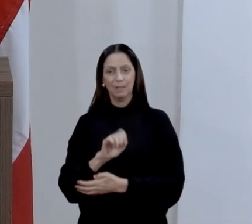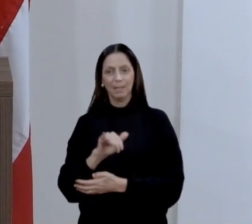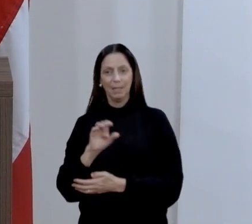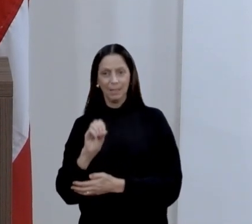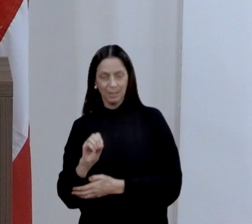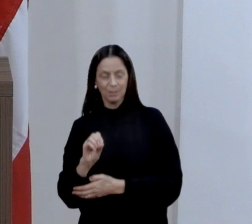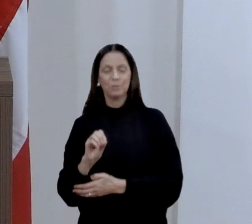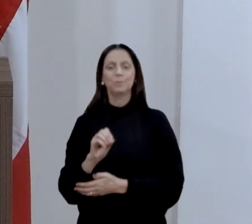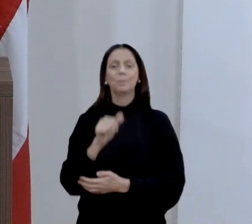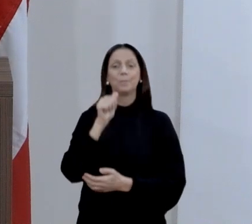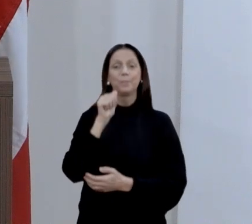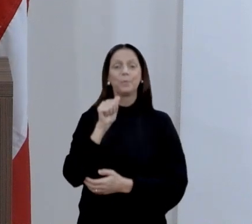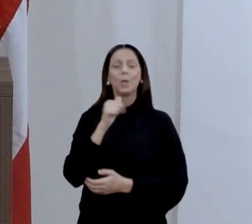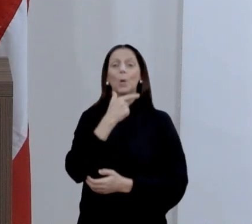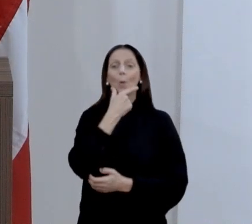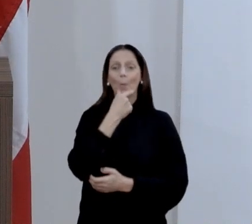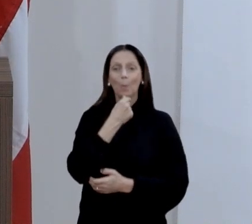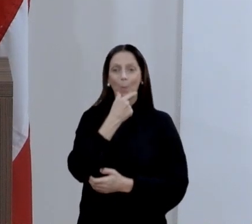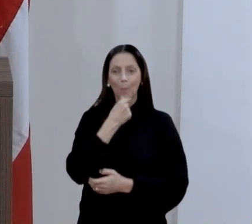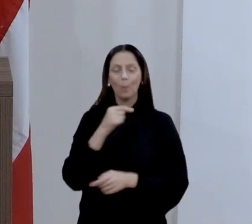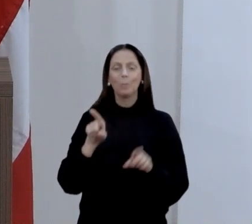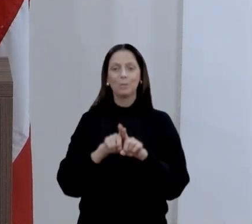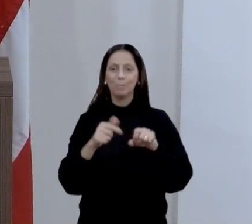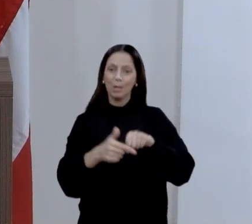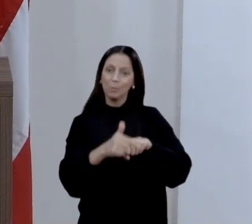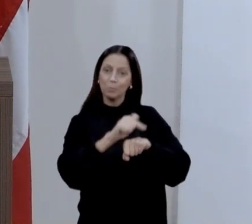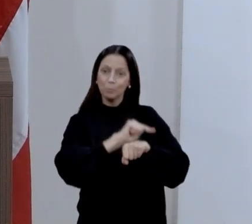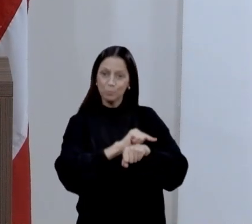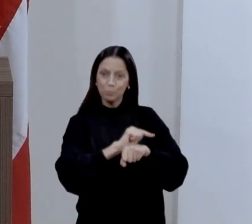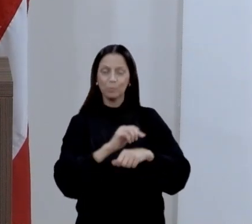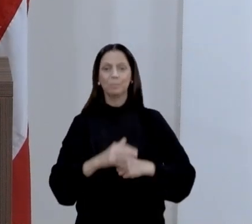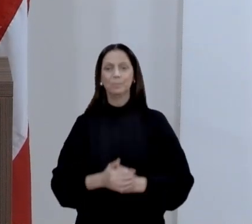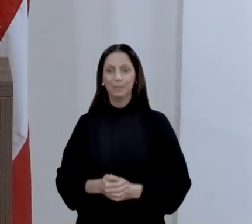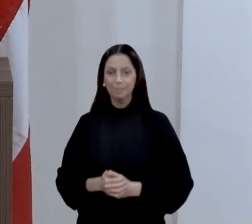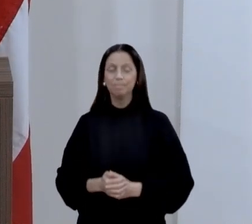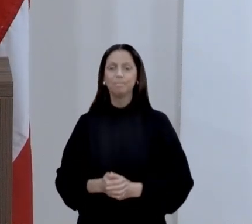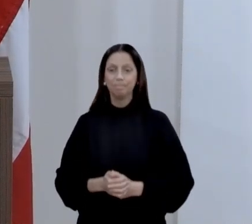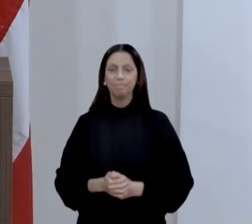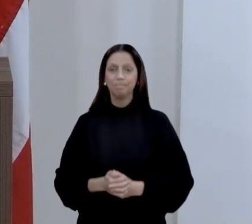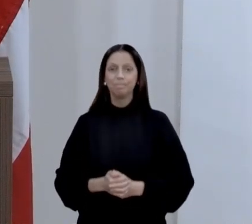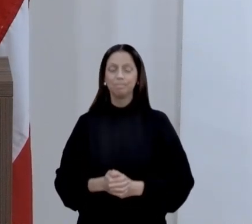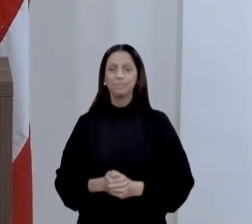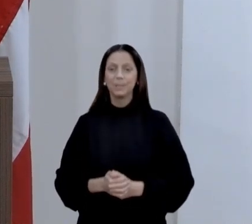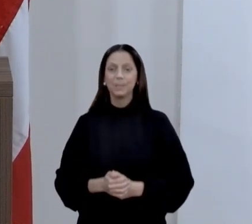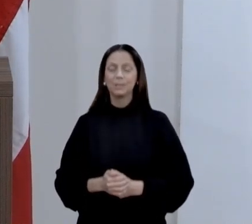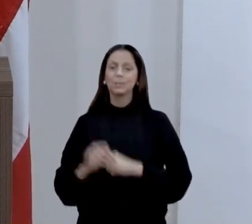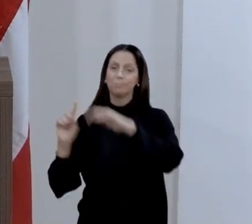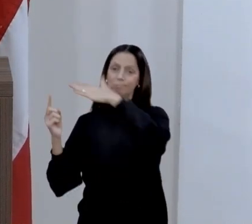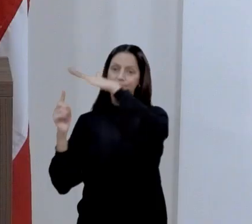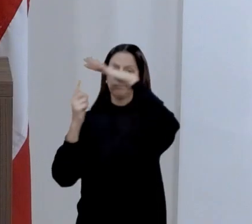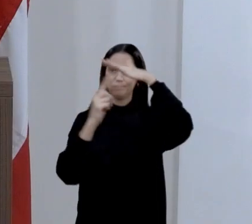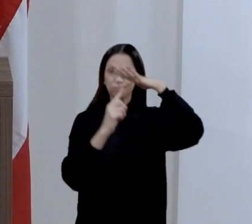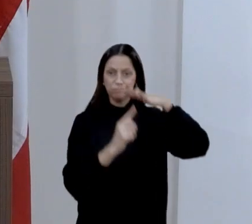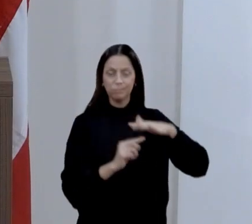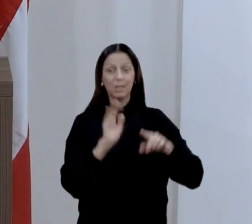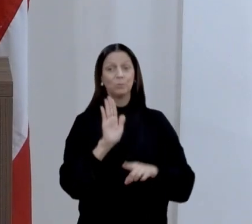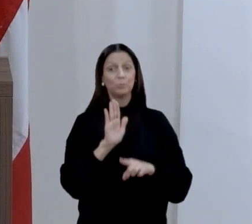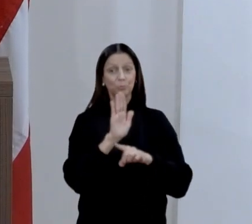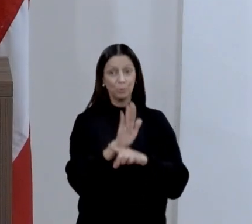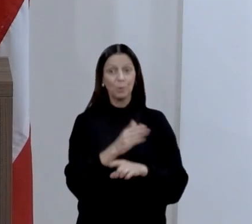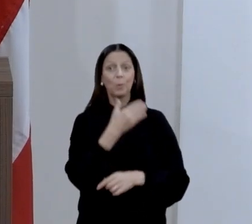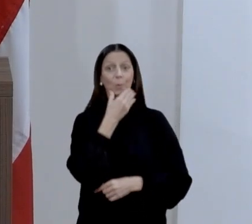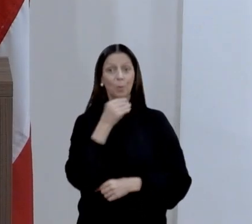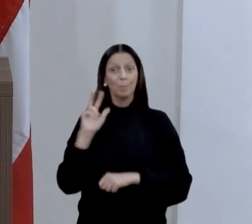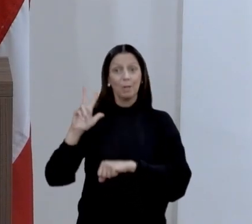que disponibilizaram ali o fretamento de um avião para trazer o Frei Gilson para realizar esse grande show,